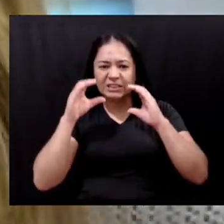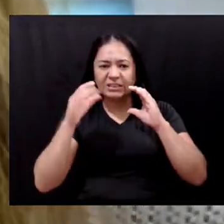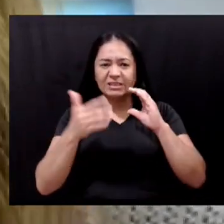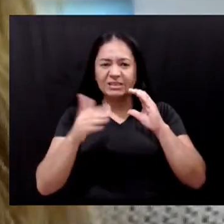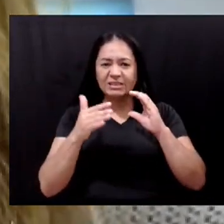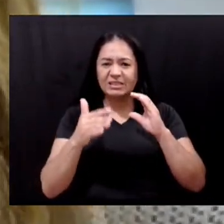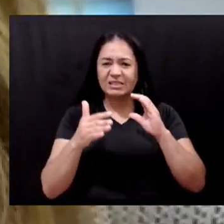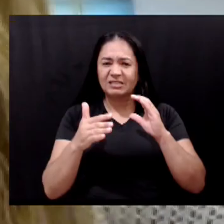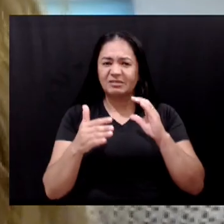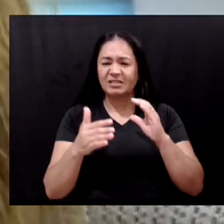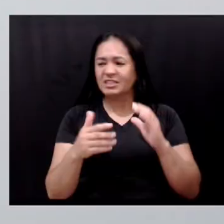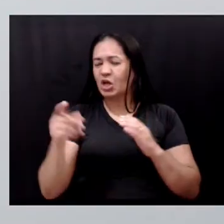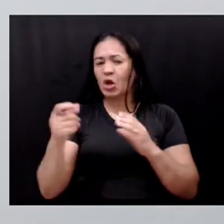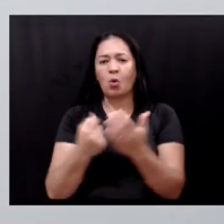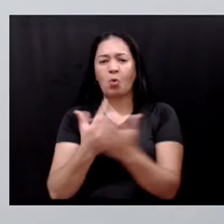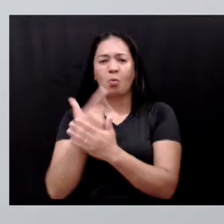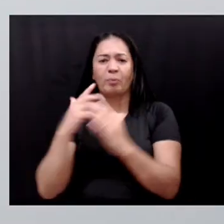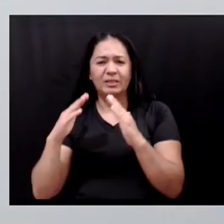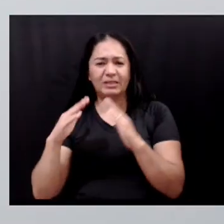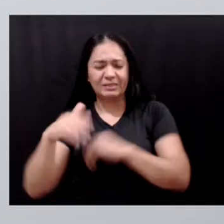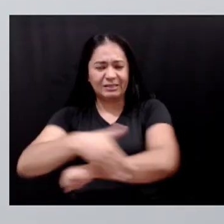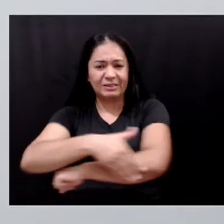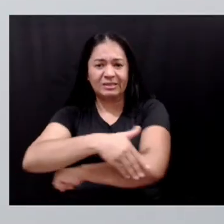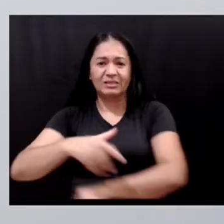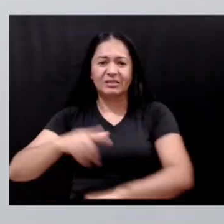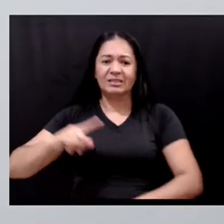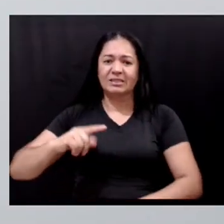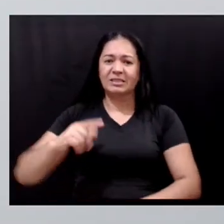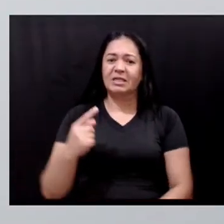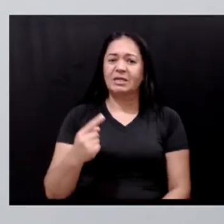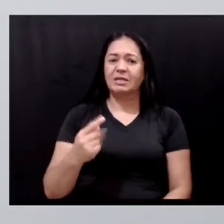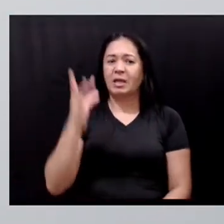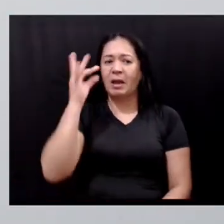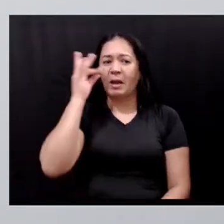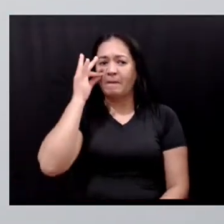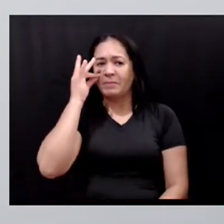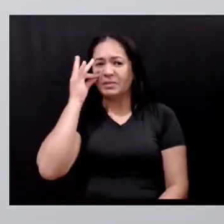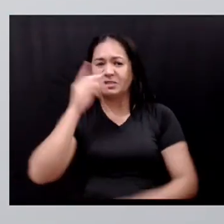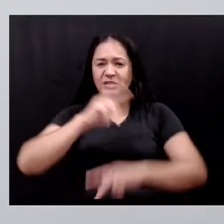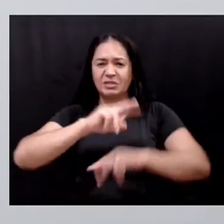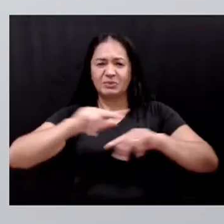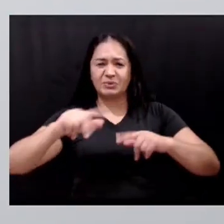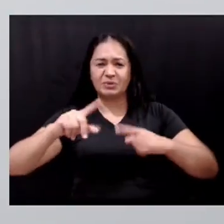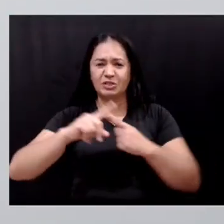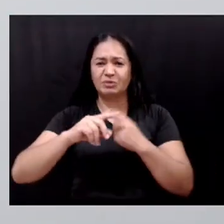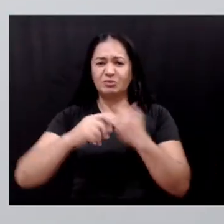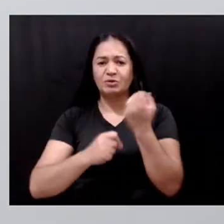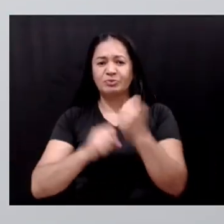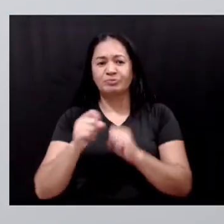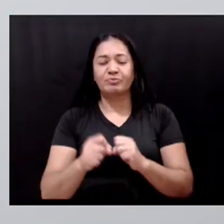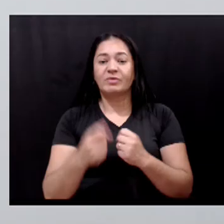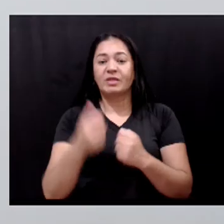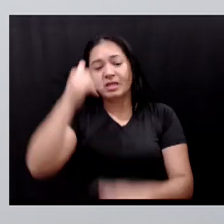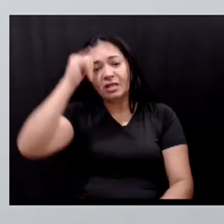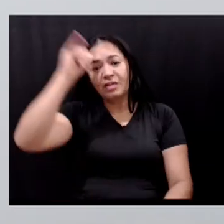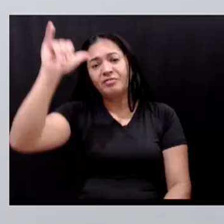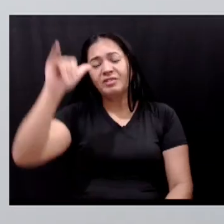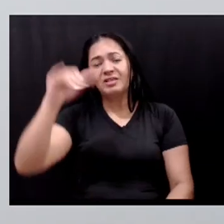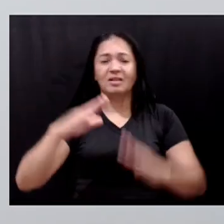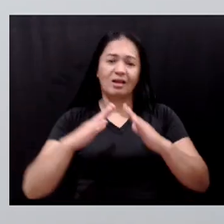né, onde tem a presença de ultraprocessados, tentar evitar ter esses alimentos em casa. Então eu falo,